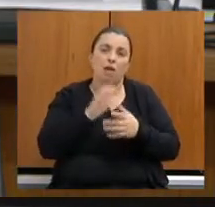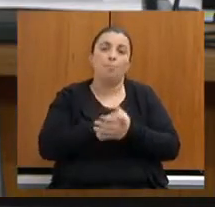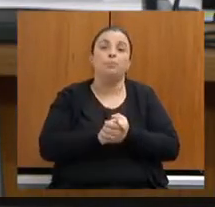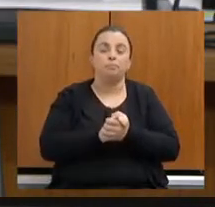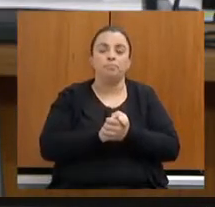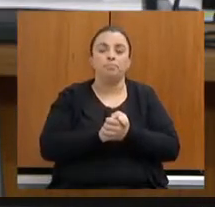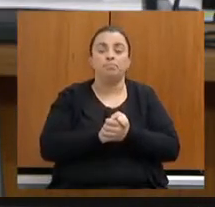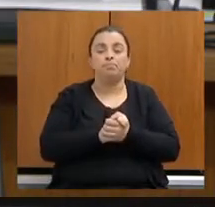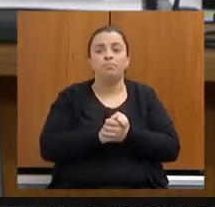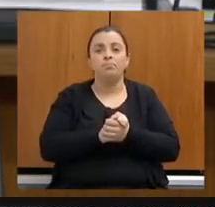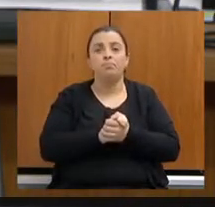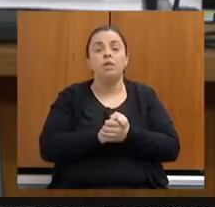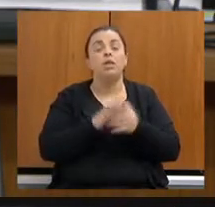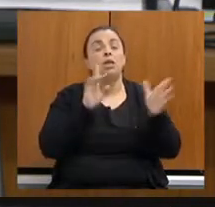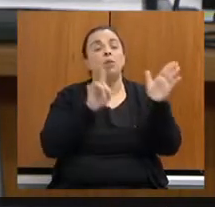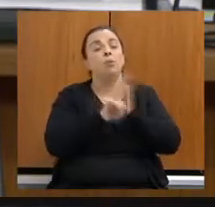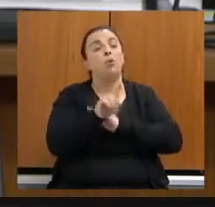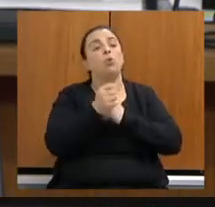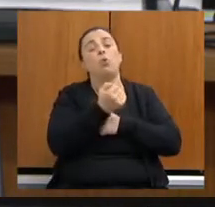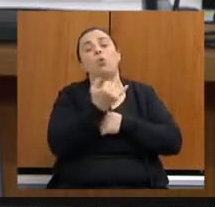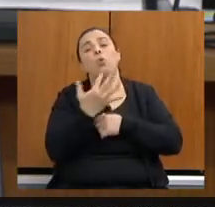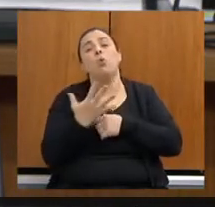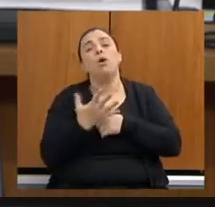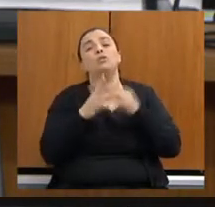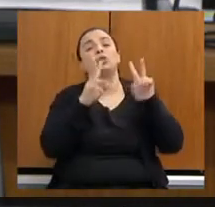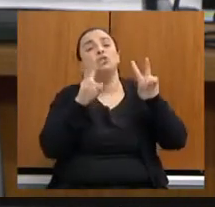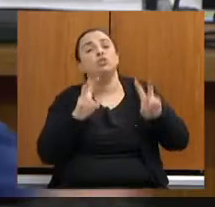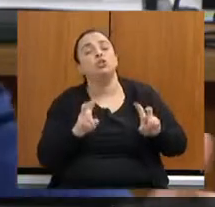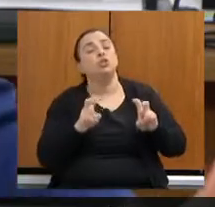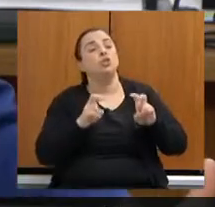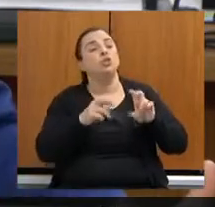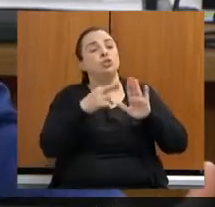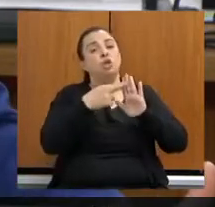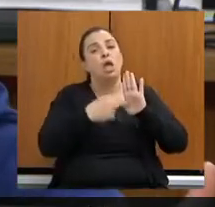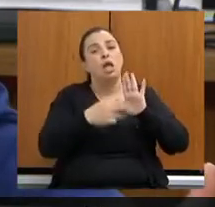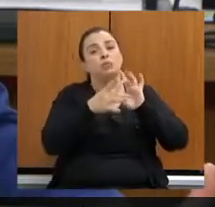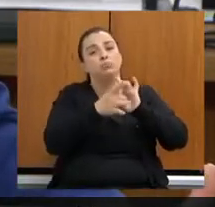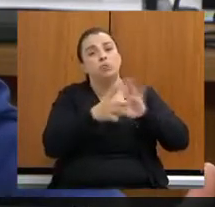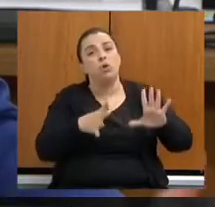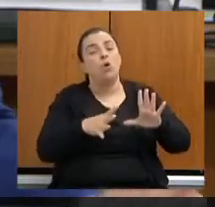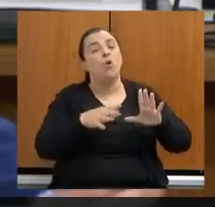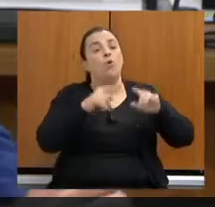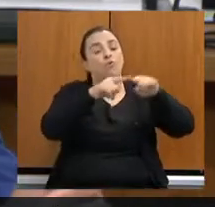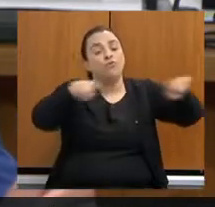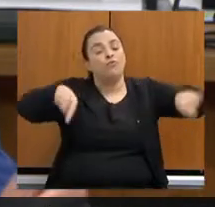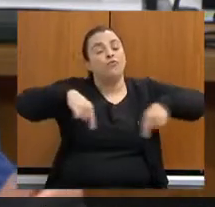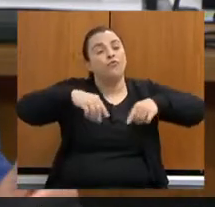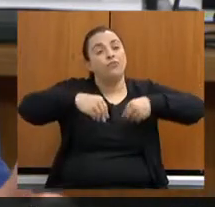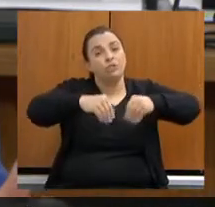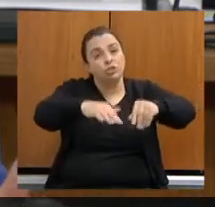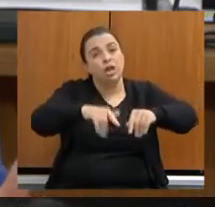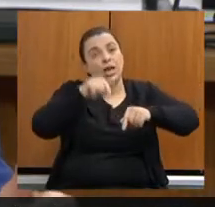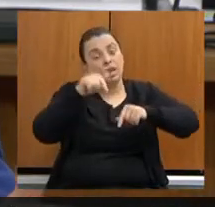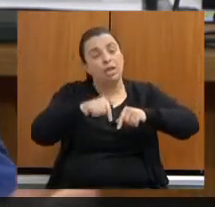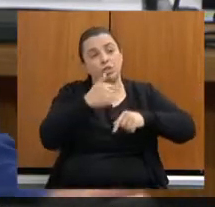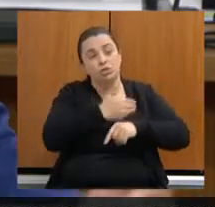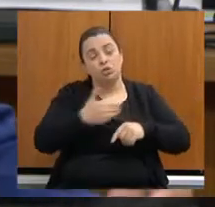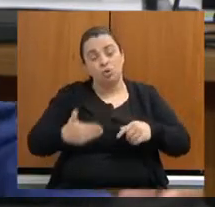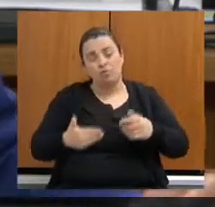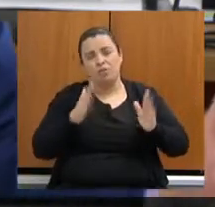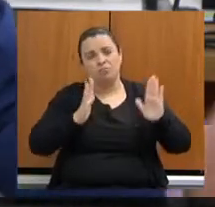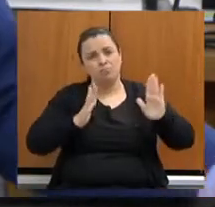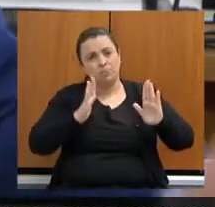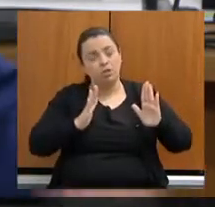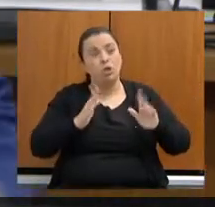puxando Quantos títulos de regularização fundiária foi entregue nesse governo e qual a programação